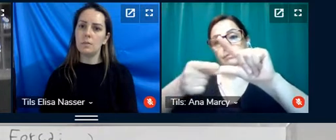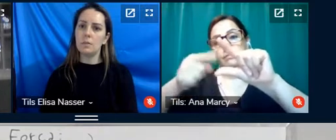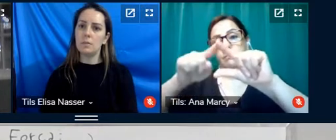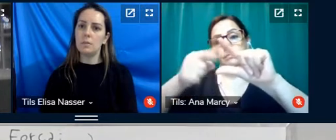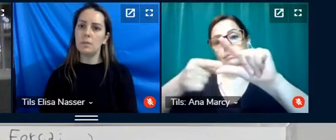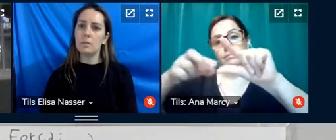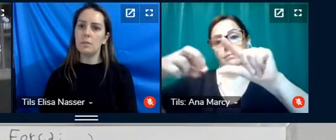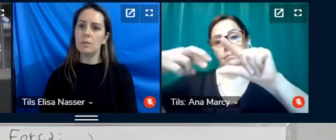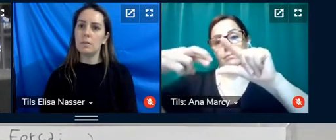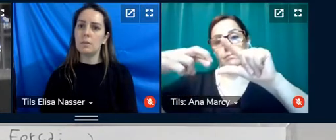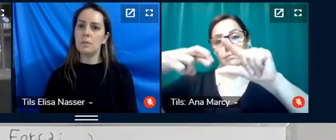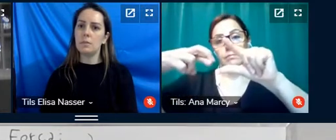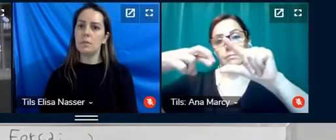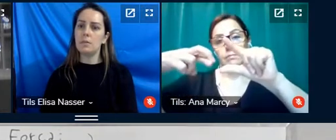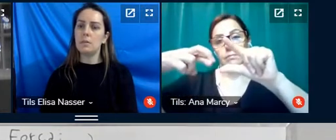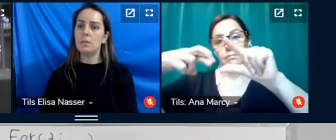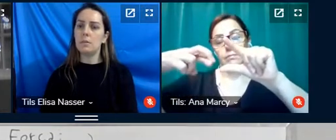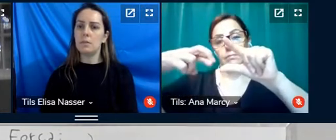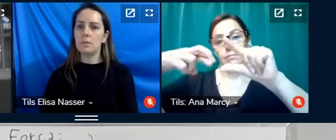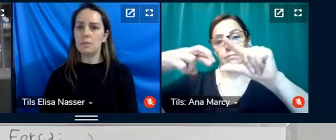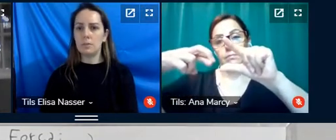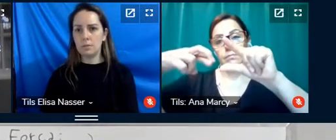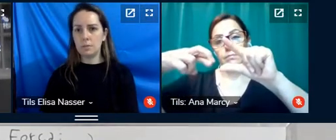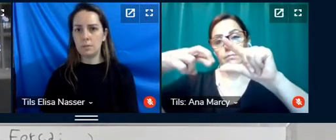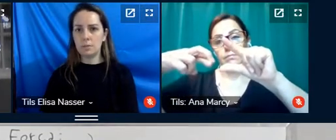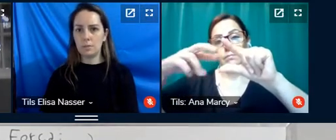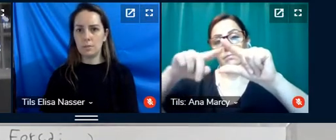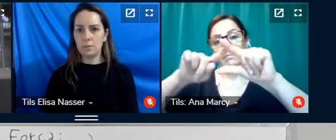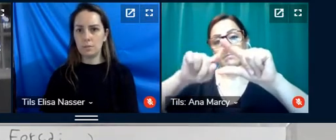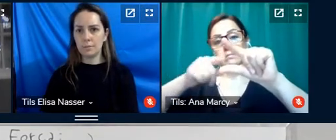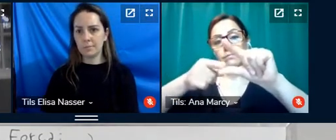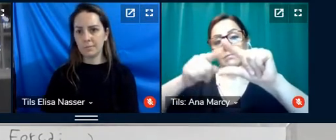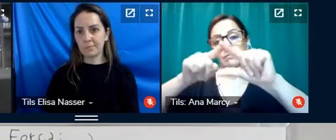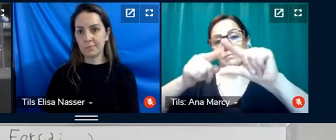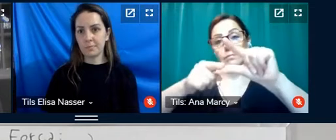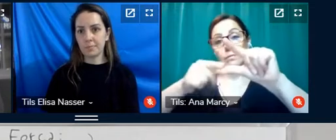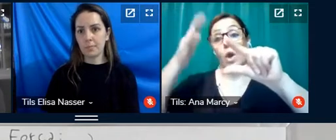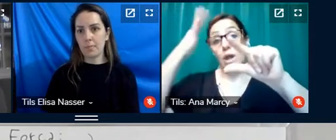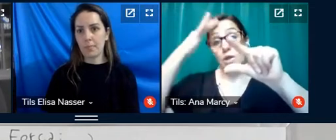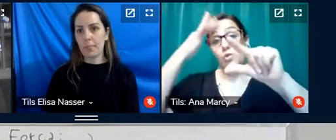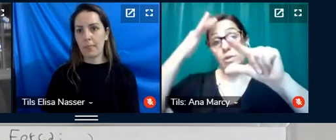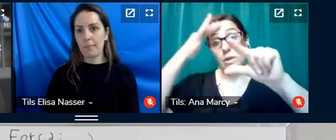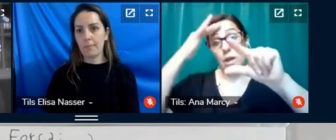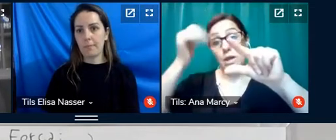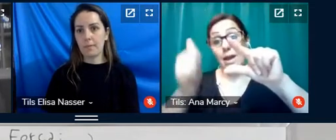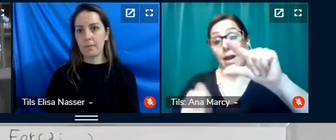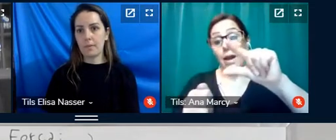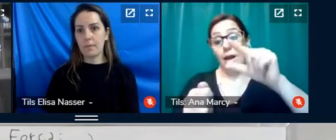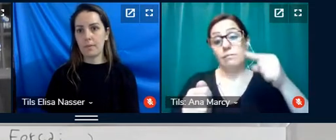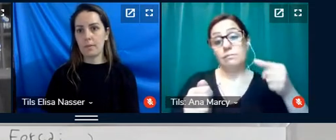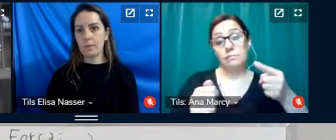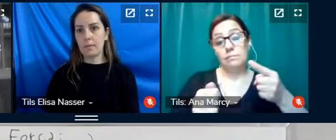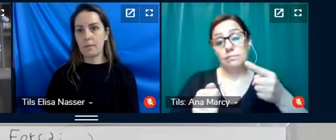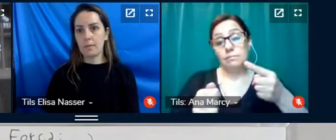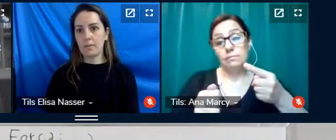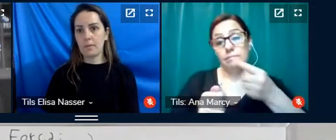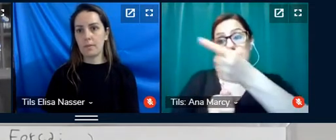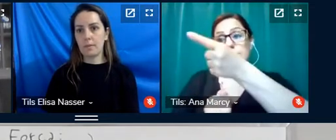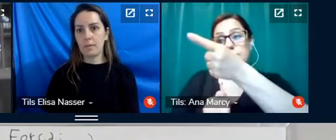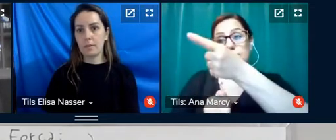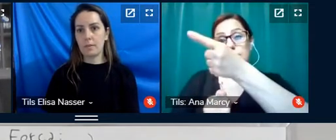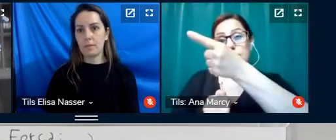alfa, por exemplo. Né? Então agora eu dei uma direção para a força. A força